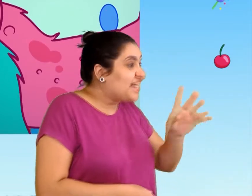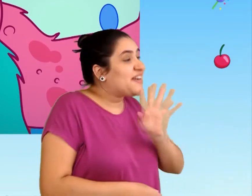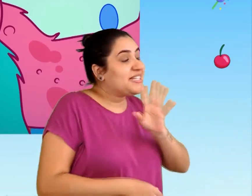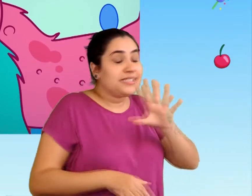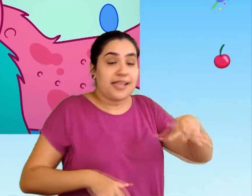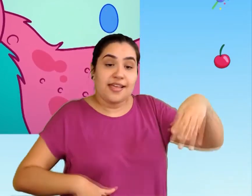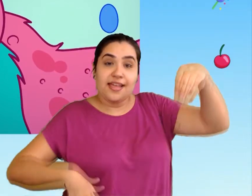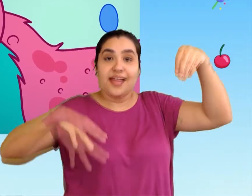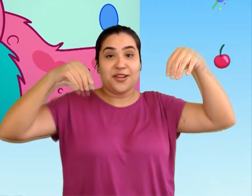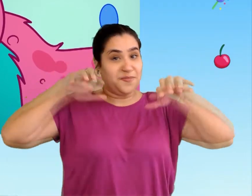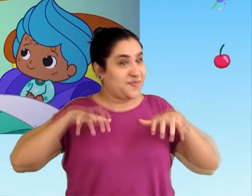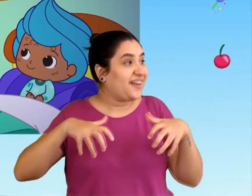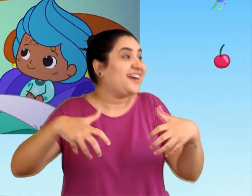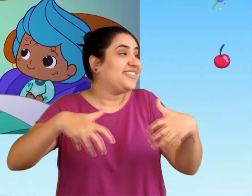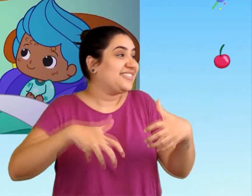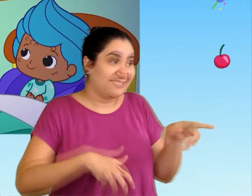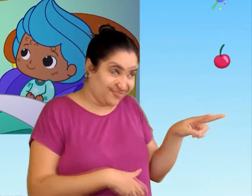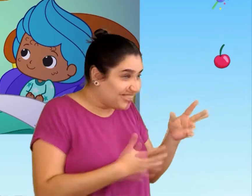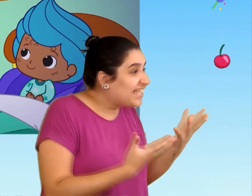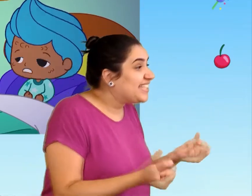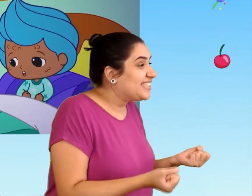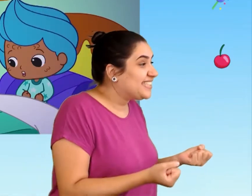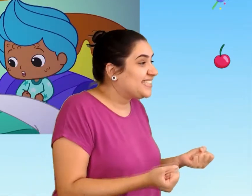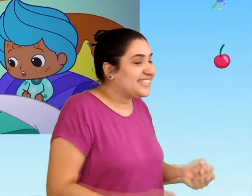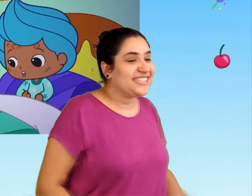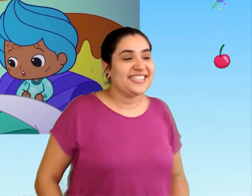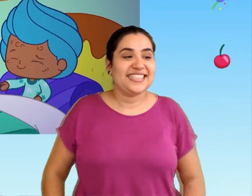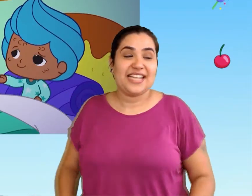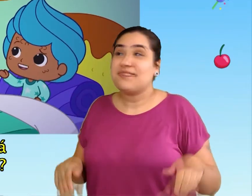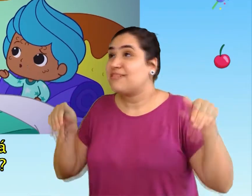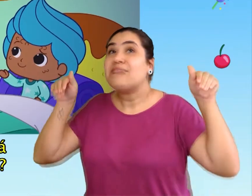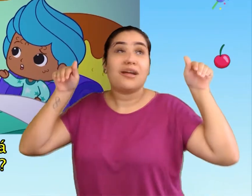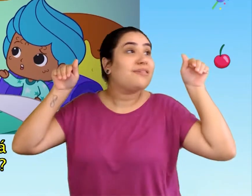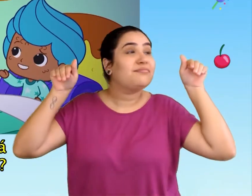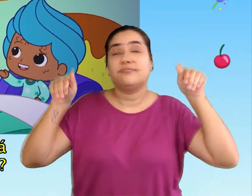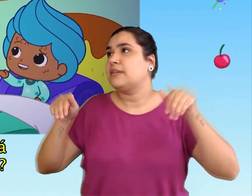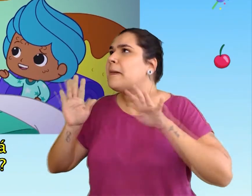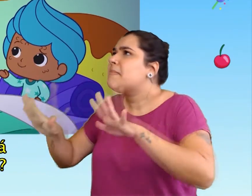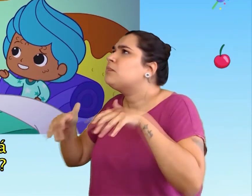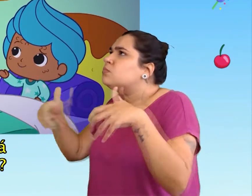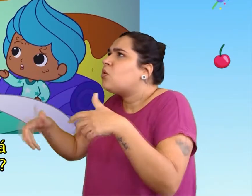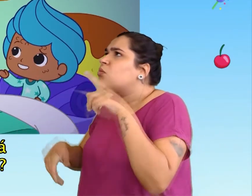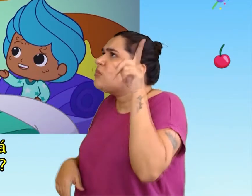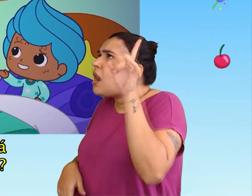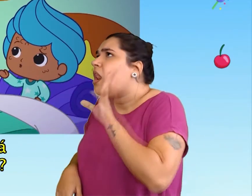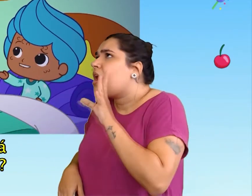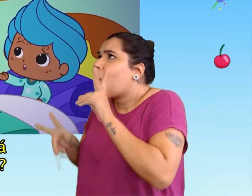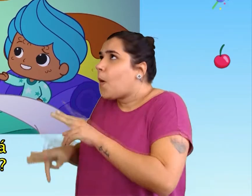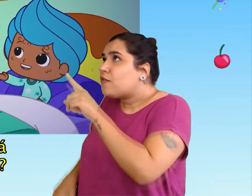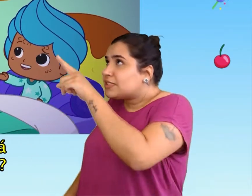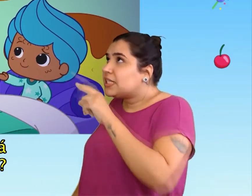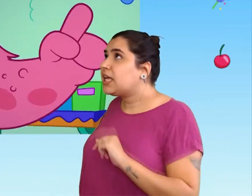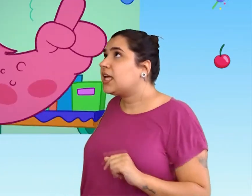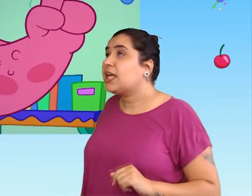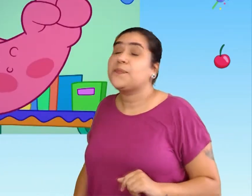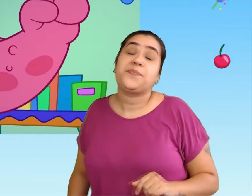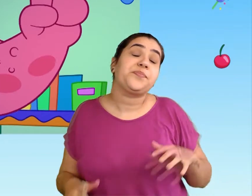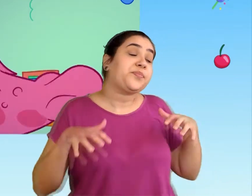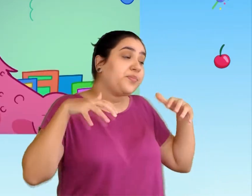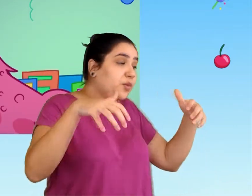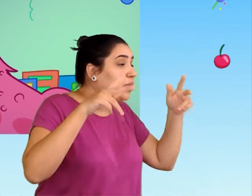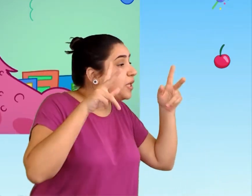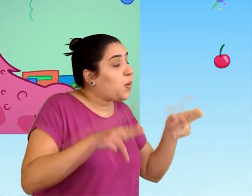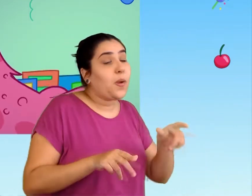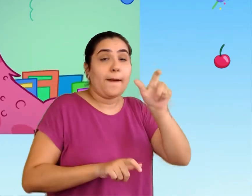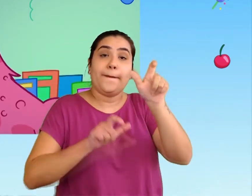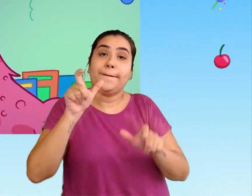o reino dos monstros. Vocês aceitam? Mas os monstros de lá também são bonzinhos como você? Monstros são